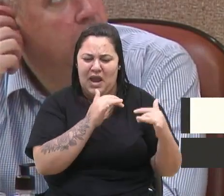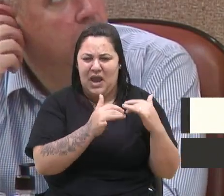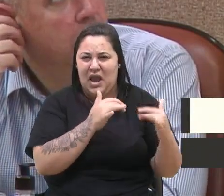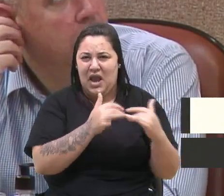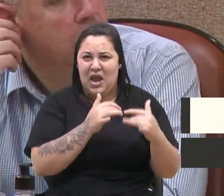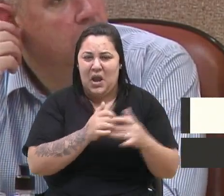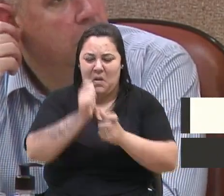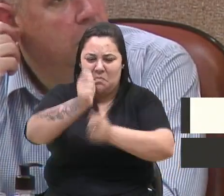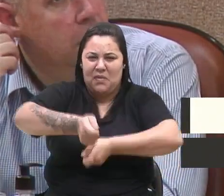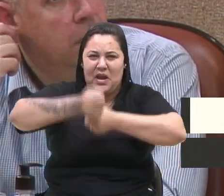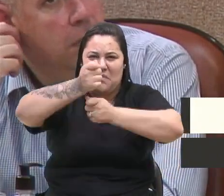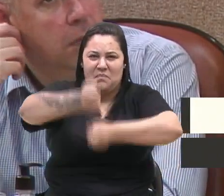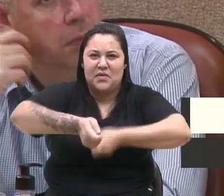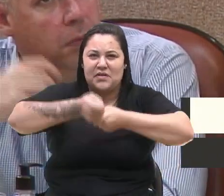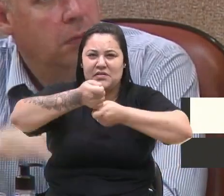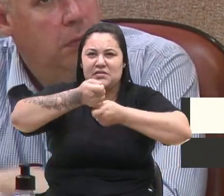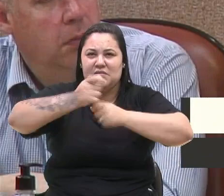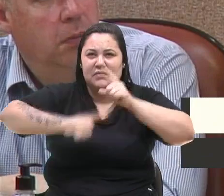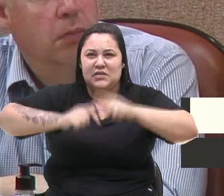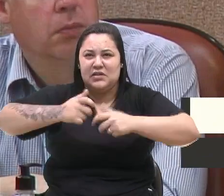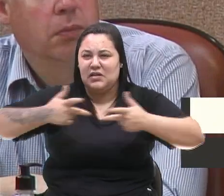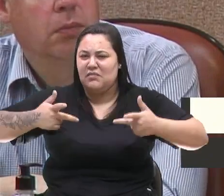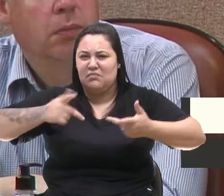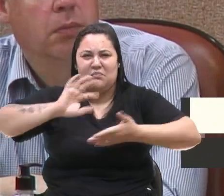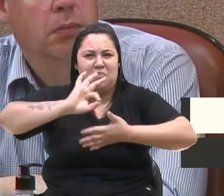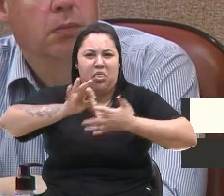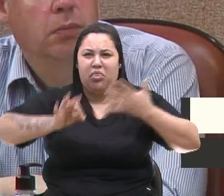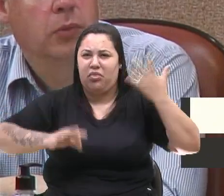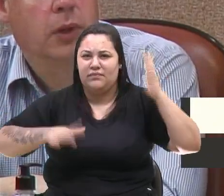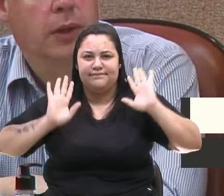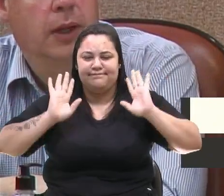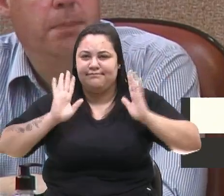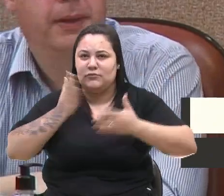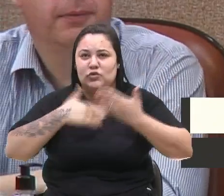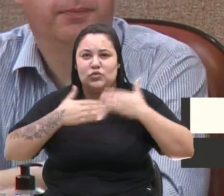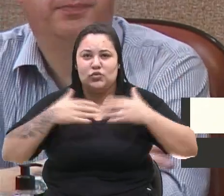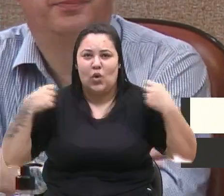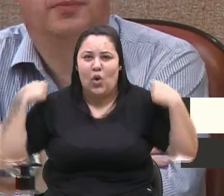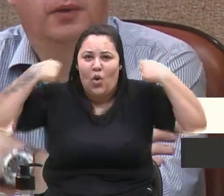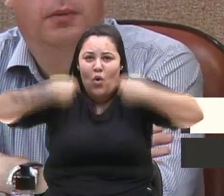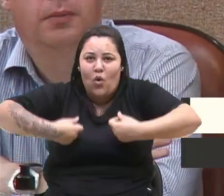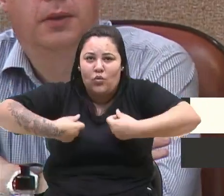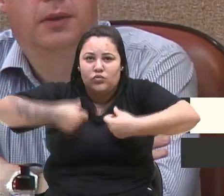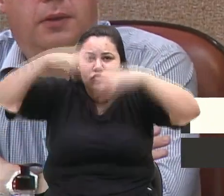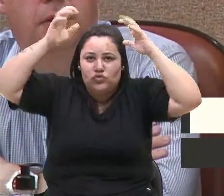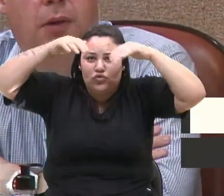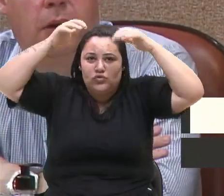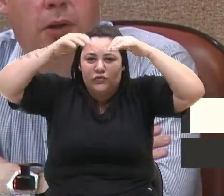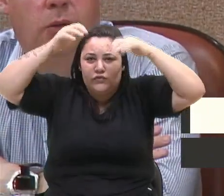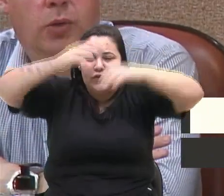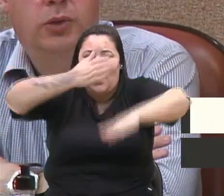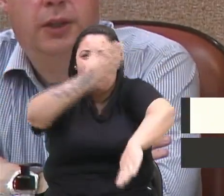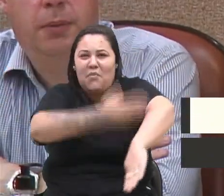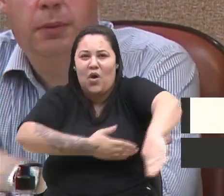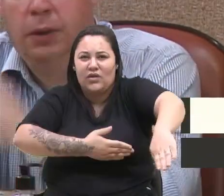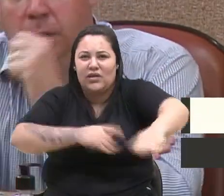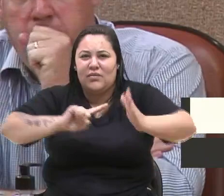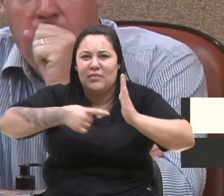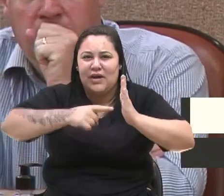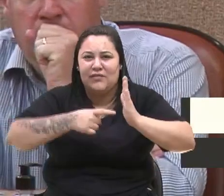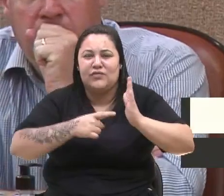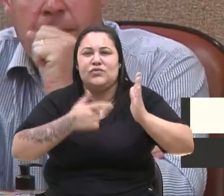enxada, bom, enfim, tudo que precisa. Capa de chuva, bota, parafuso, prego,